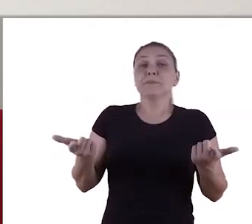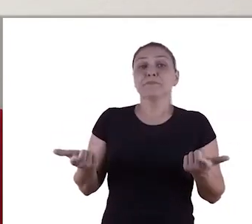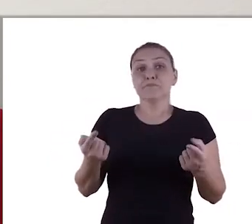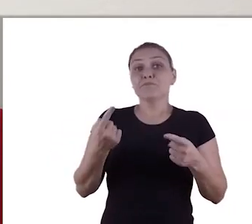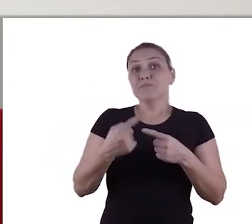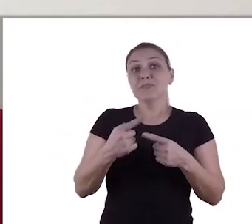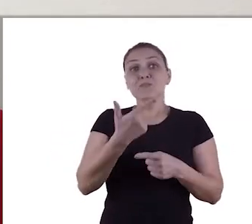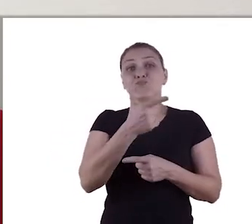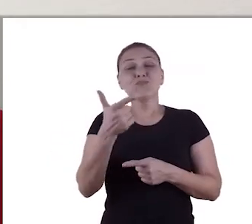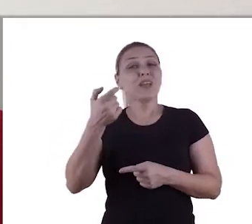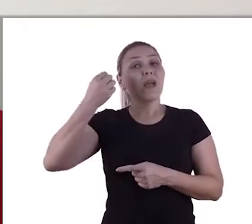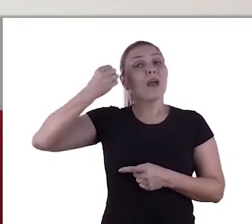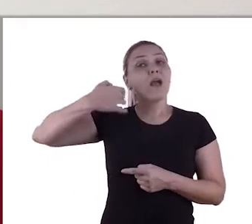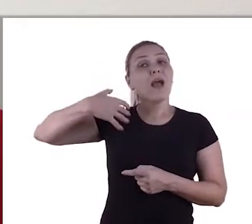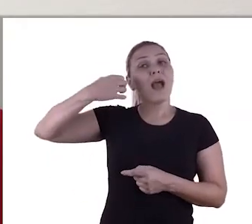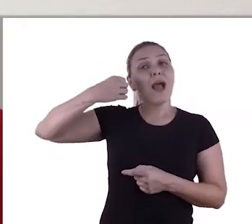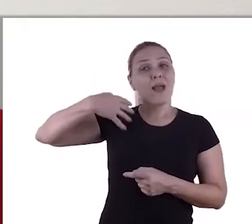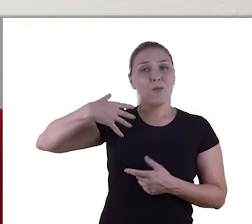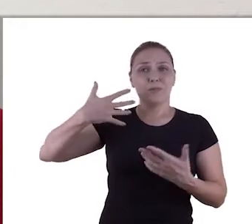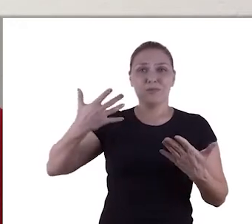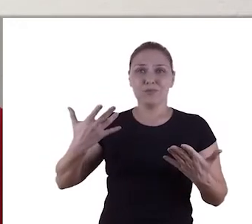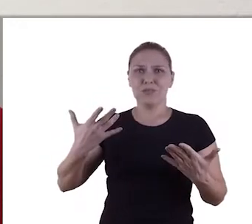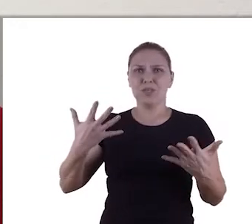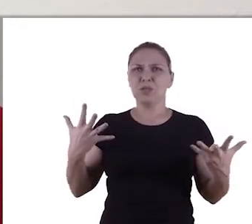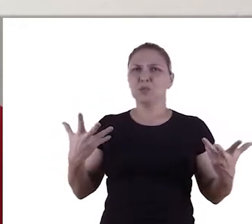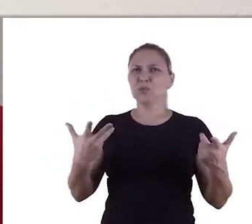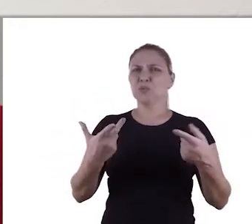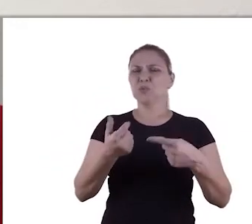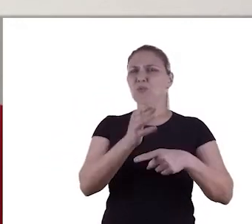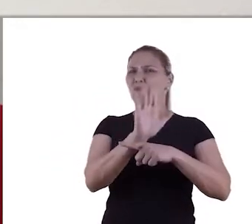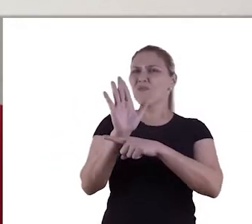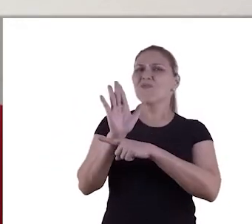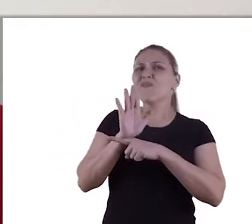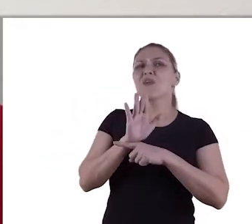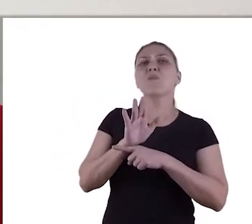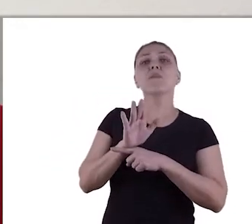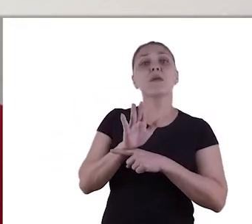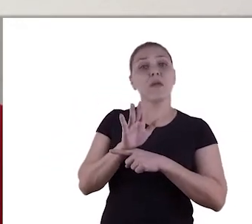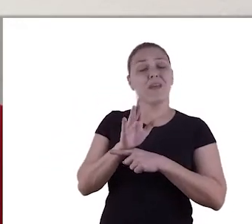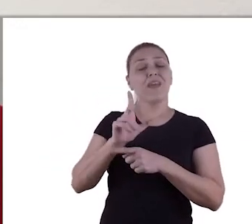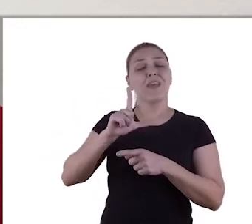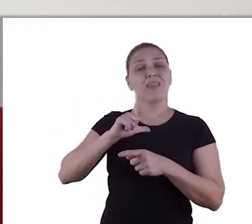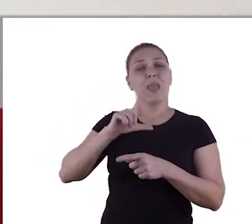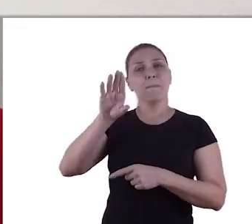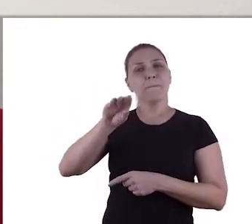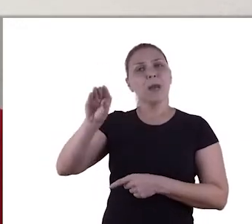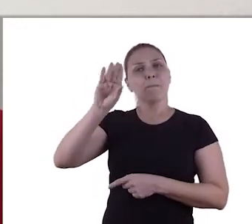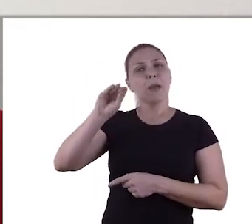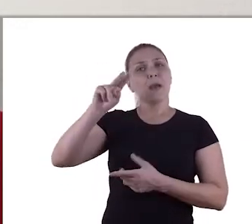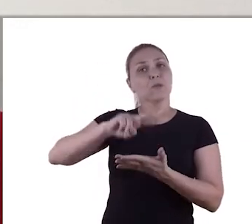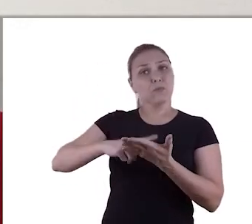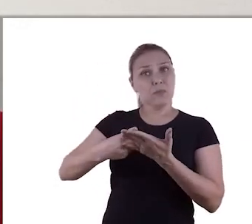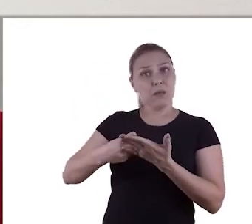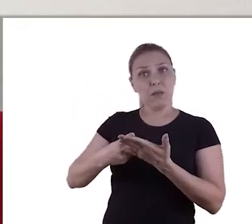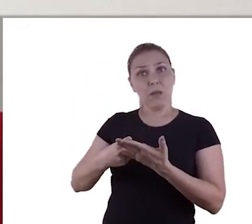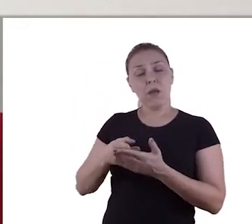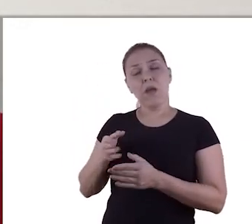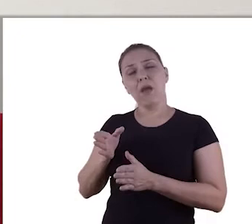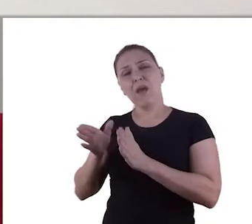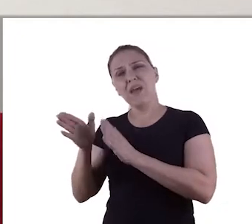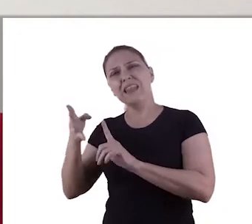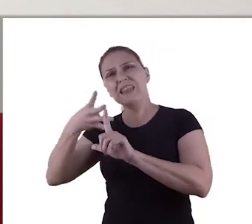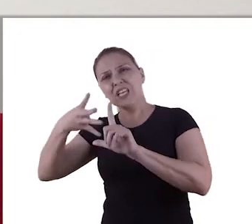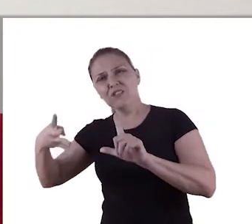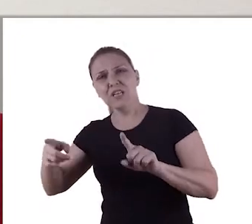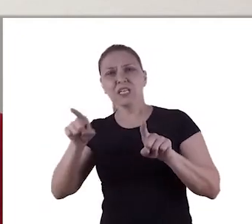problemático quando não há audiodescrição em todos os filmes que estão dublados em ambas as